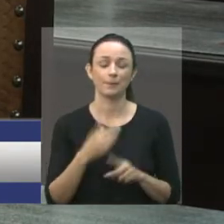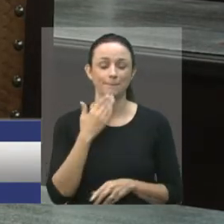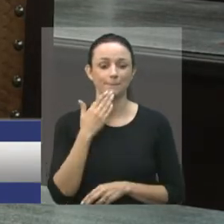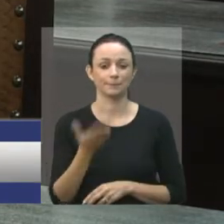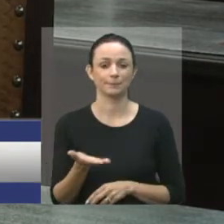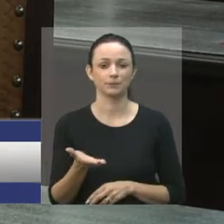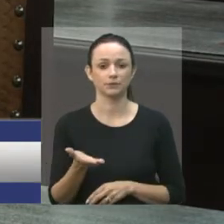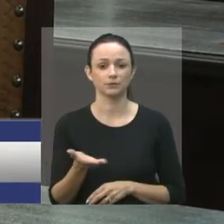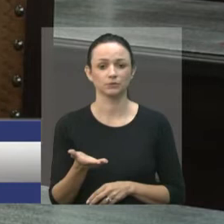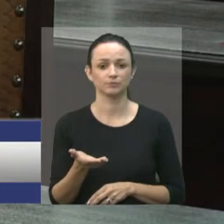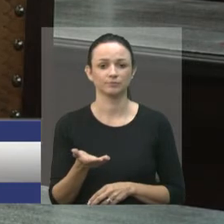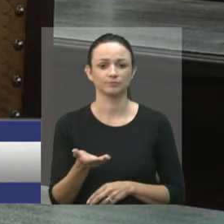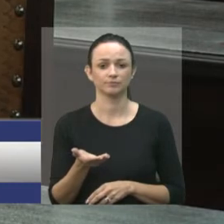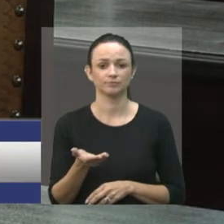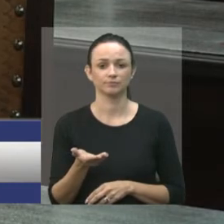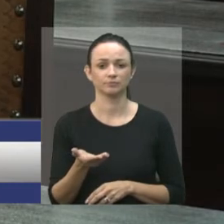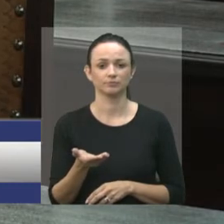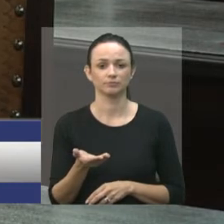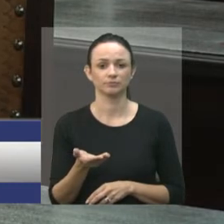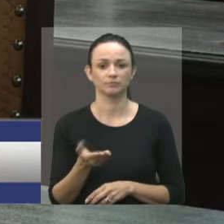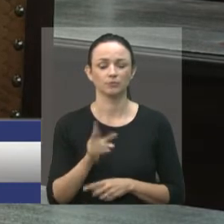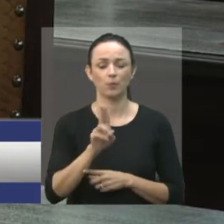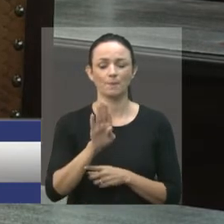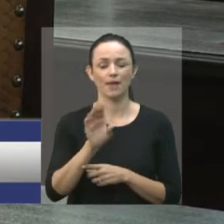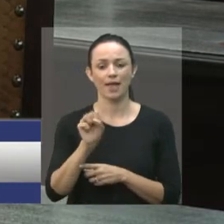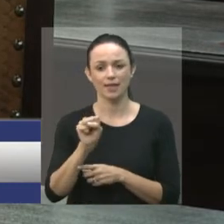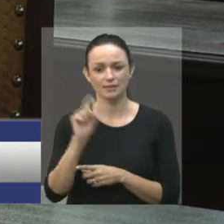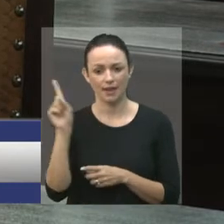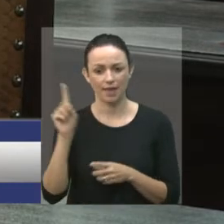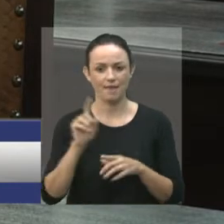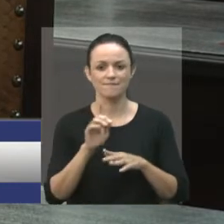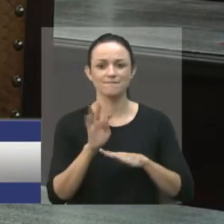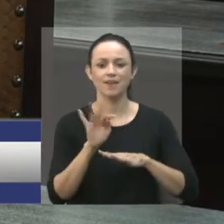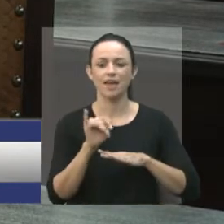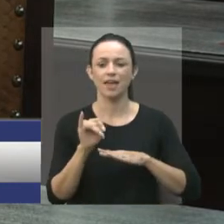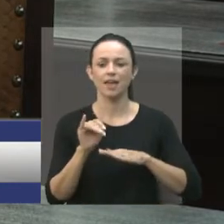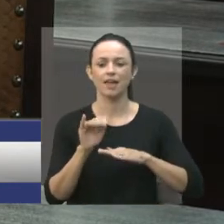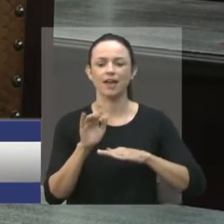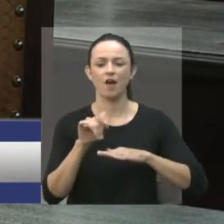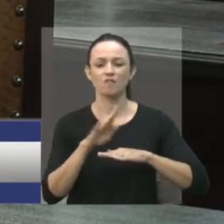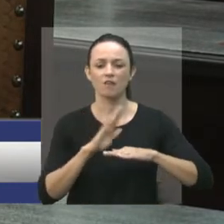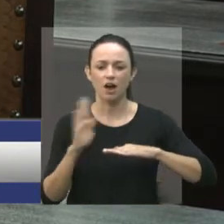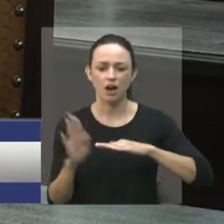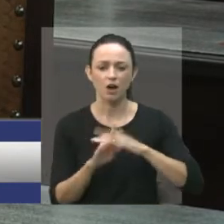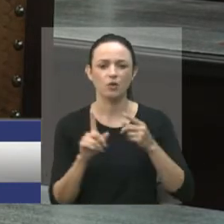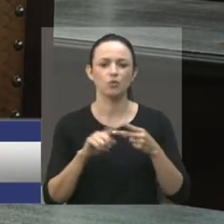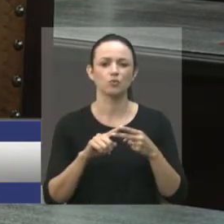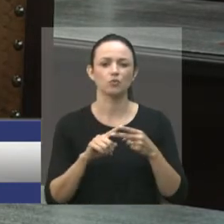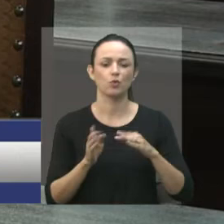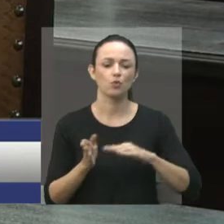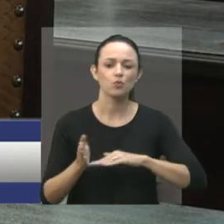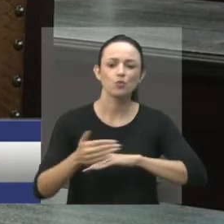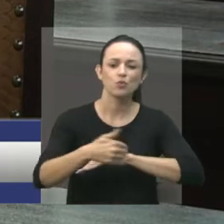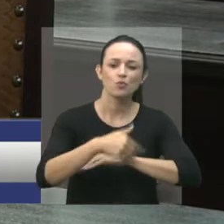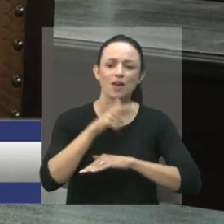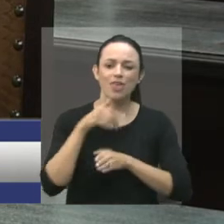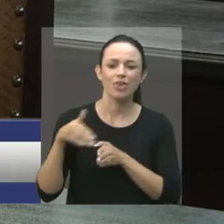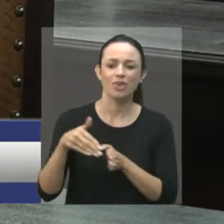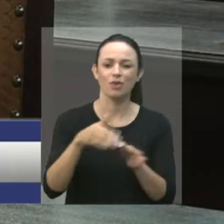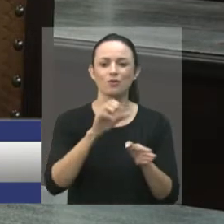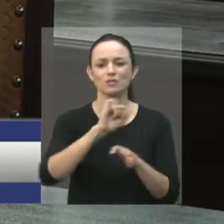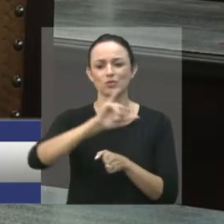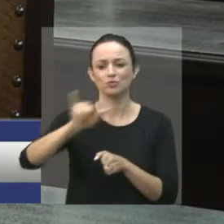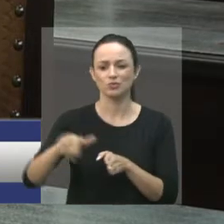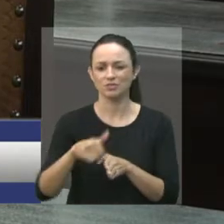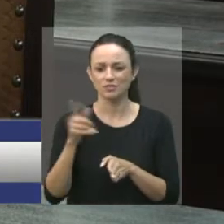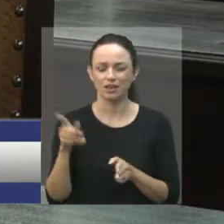solicitado o BS no Frei Galvão, tirar a curva do Rio do São José, e